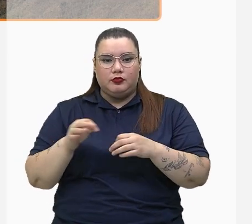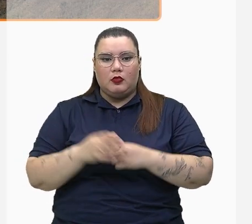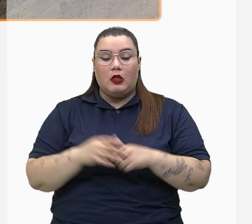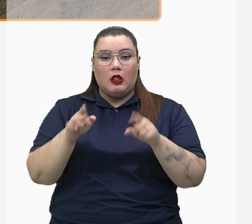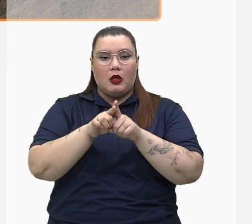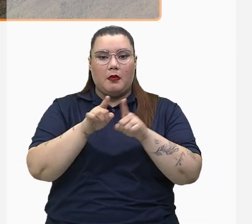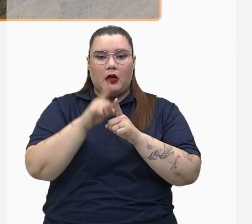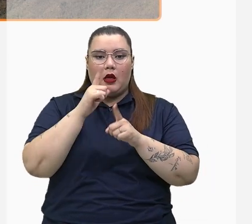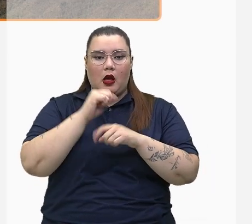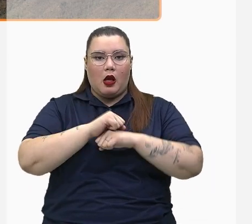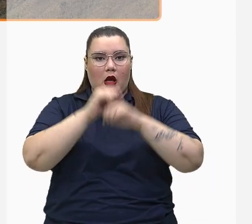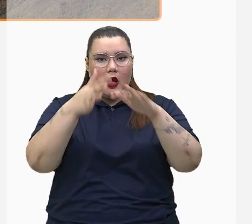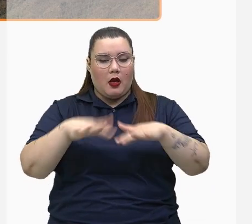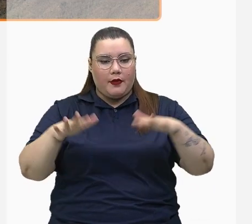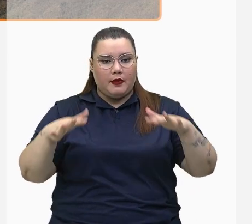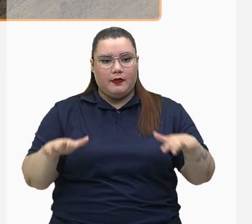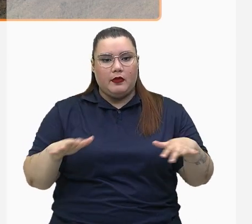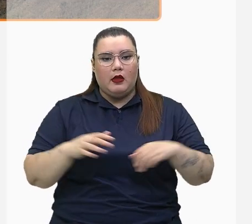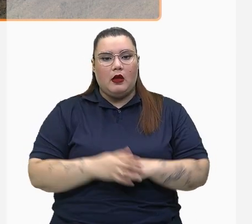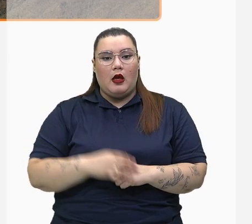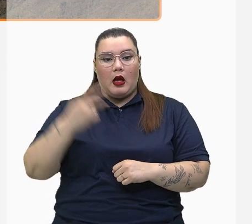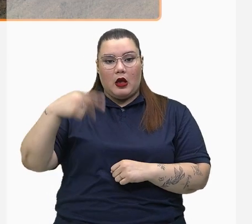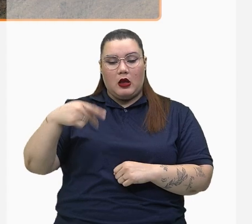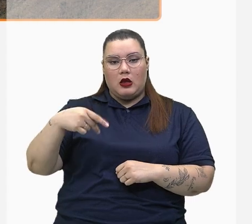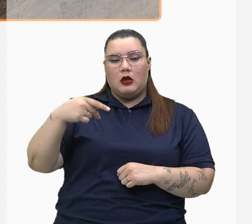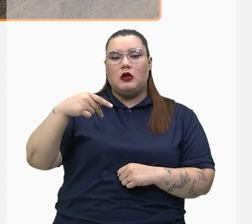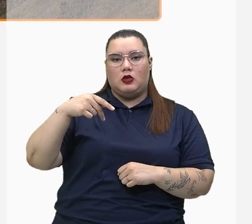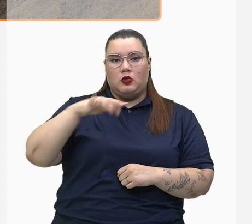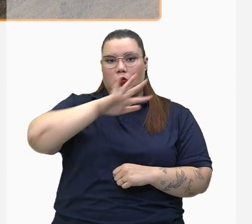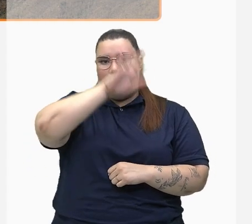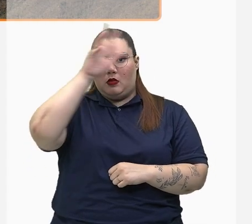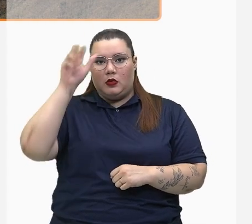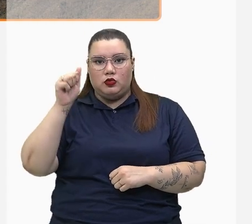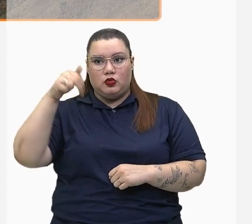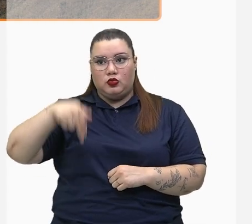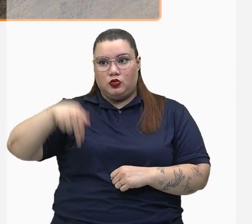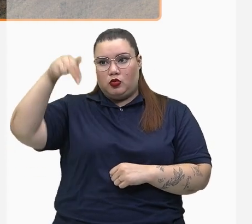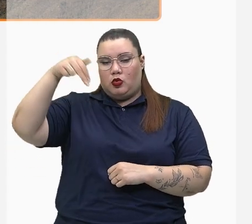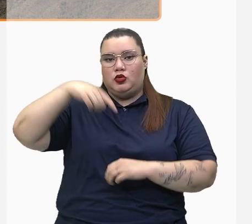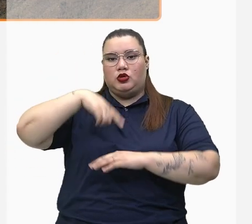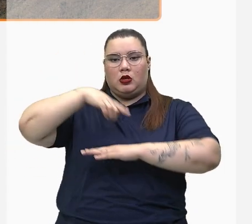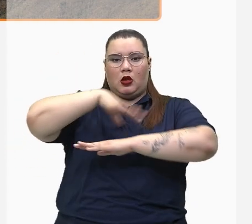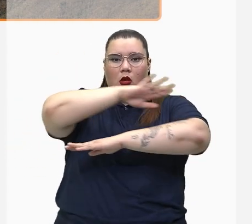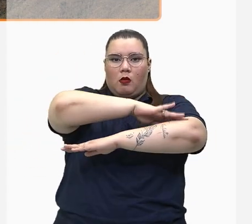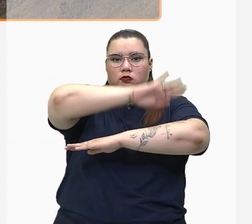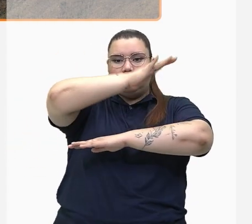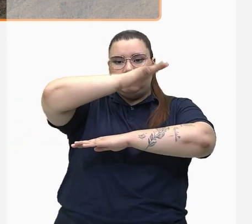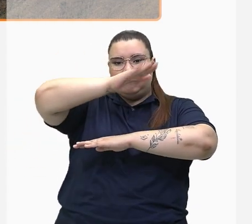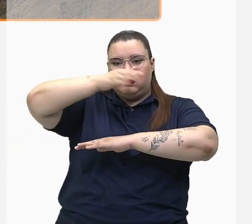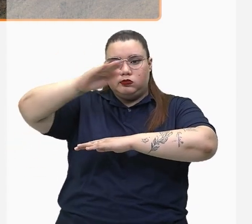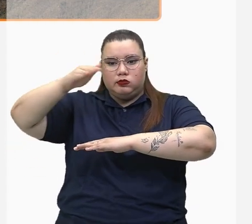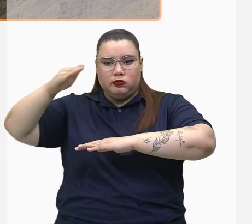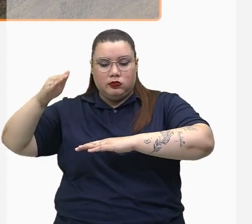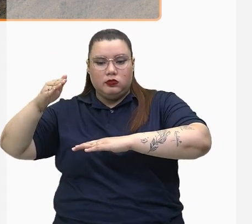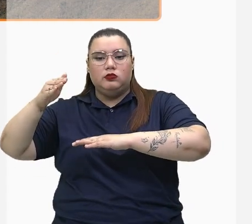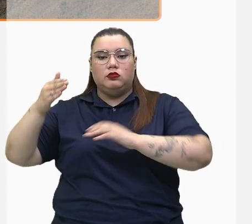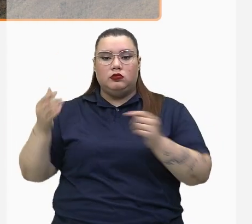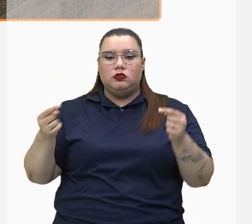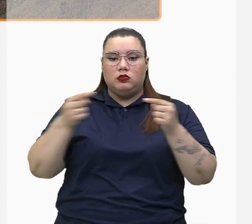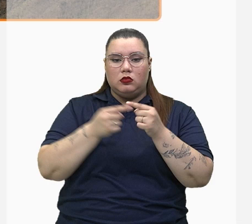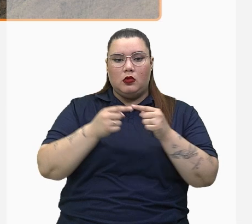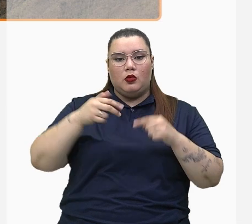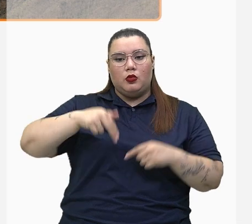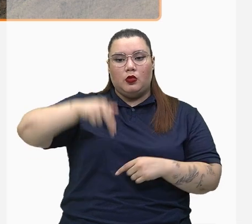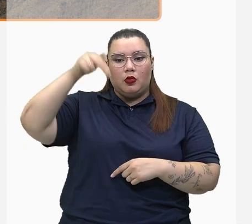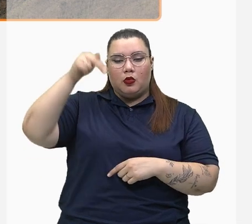no Amazonas há a presença de planaltos no norte do estado, e lá vai se encontrar, no norte